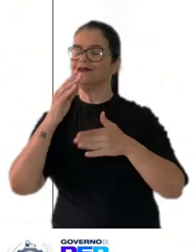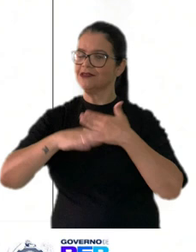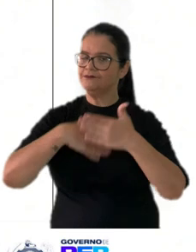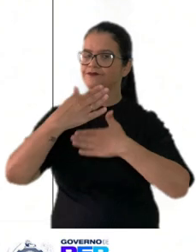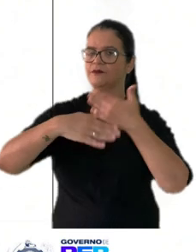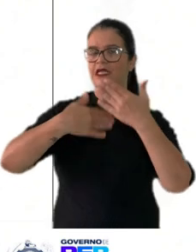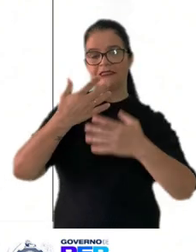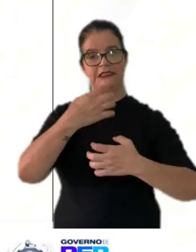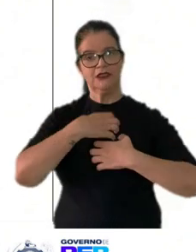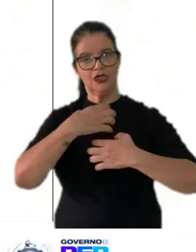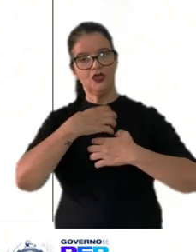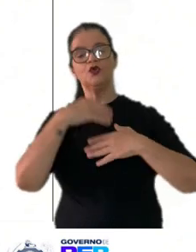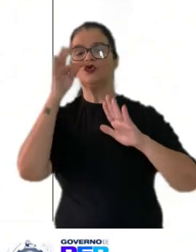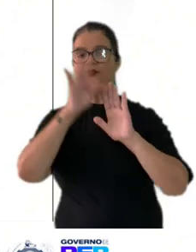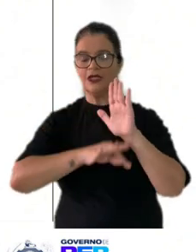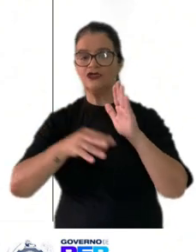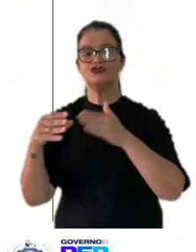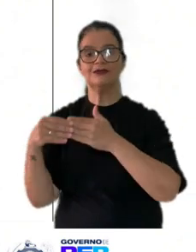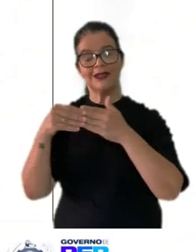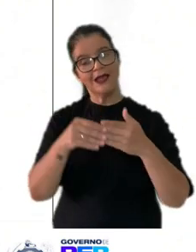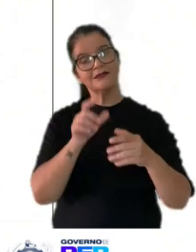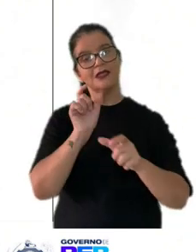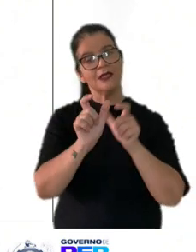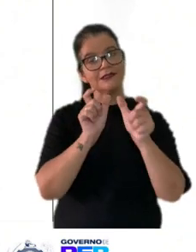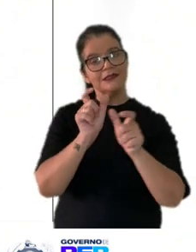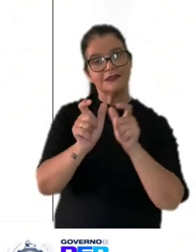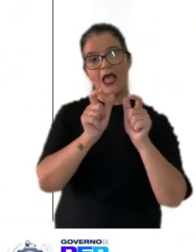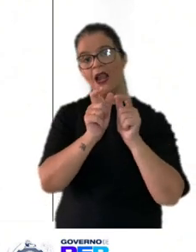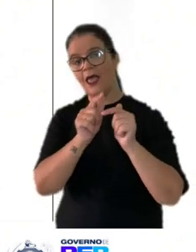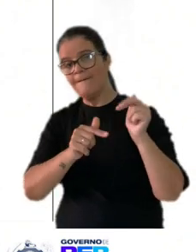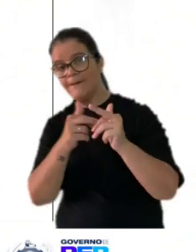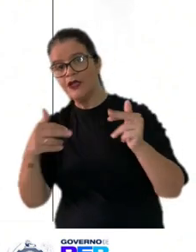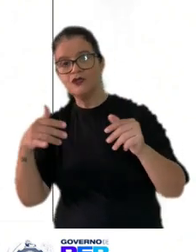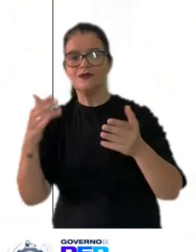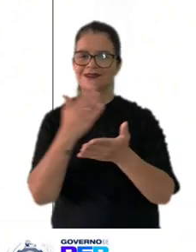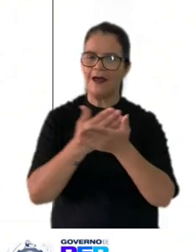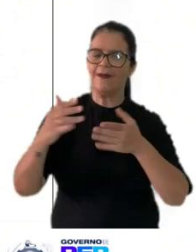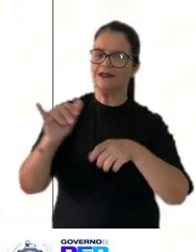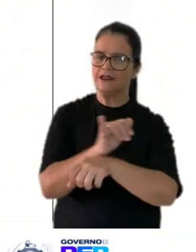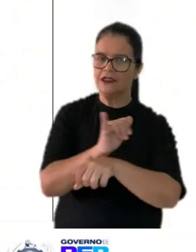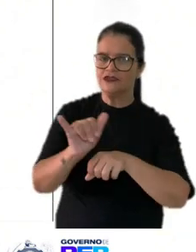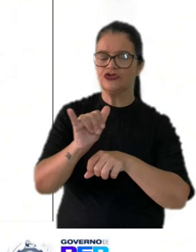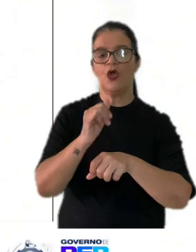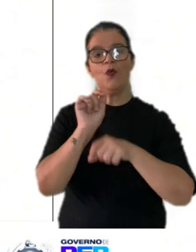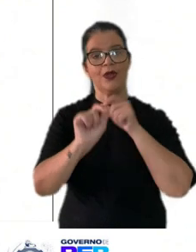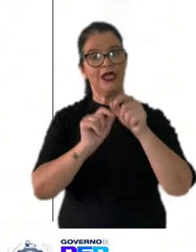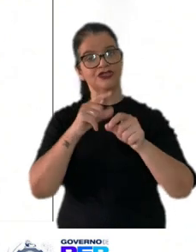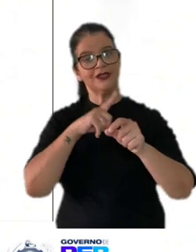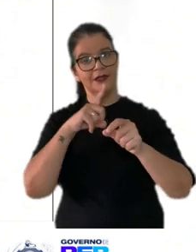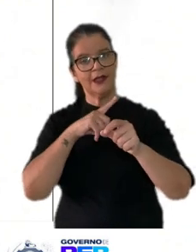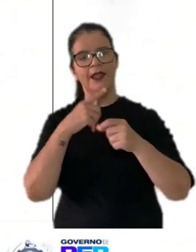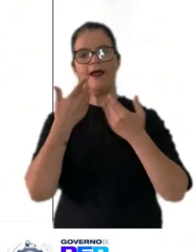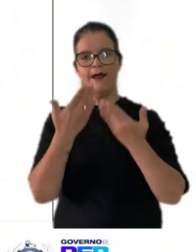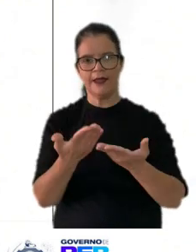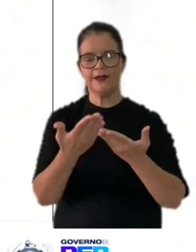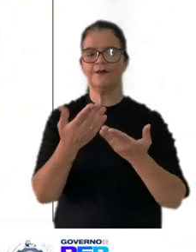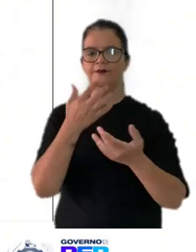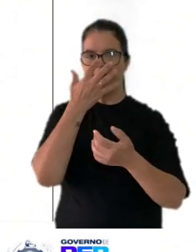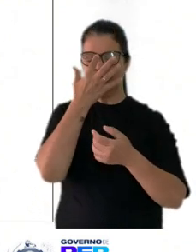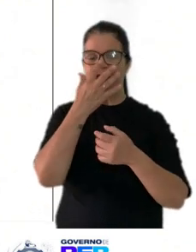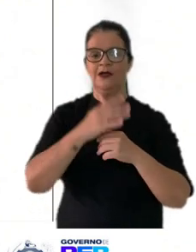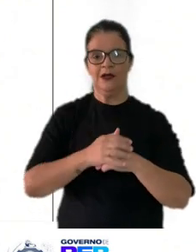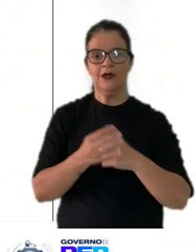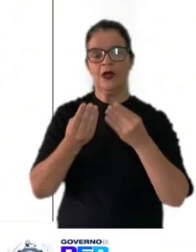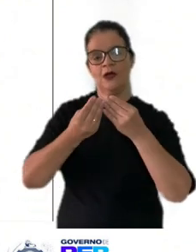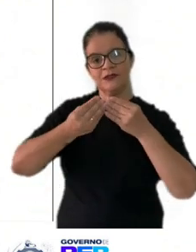trazendo esses elementos a partir das estratégias então o a gente vai ter aqui os impactos não é